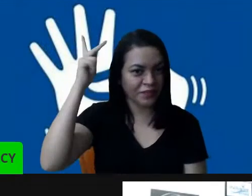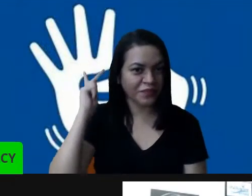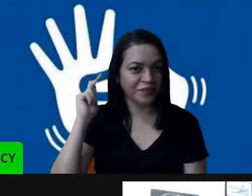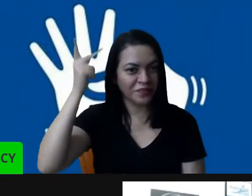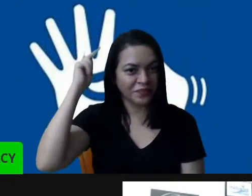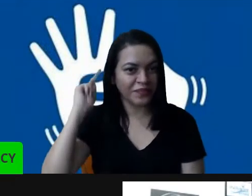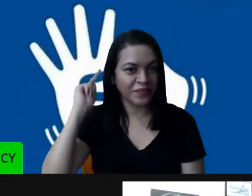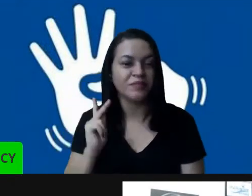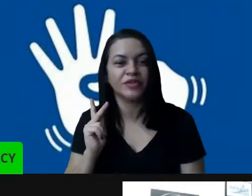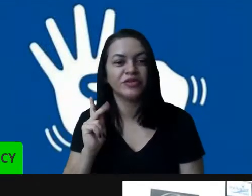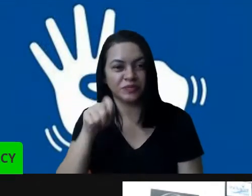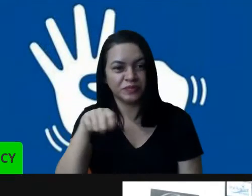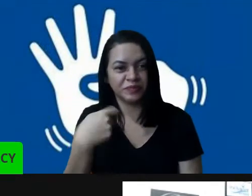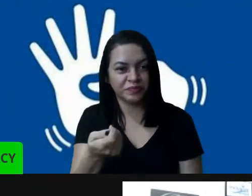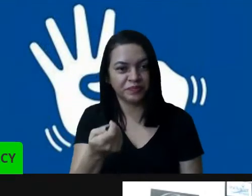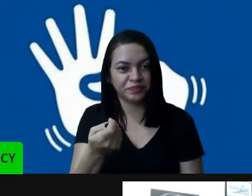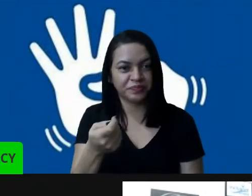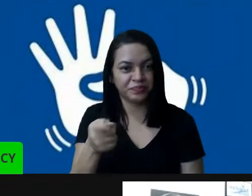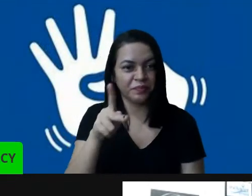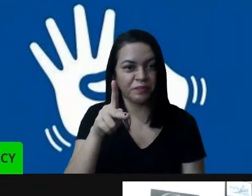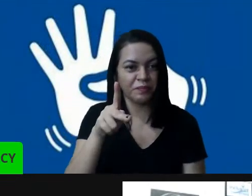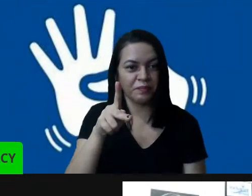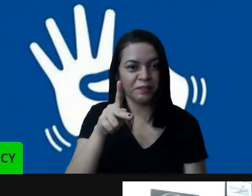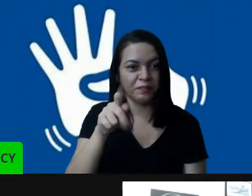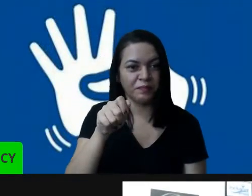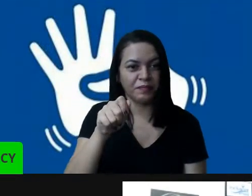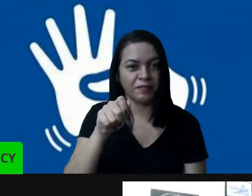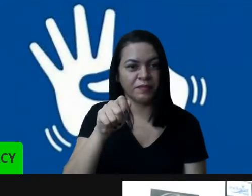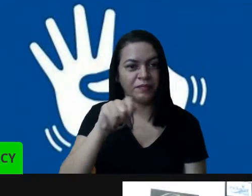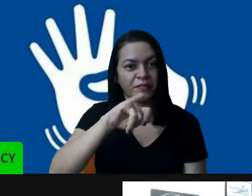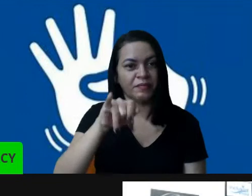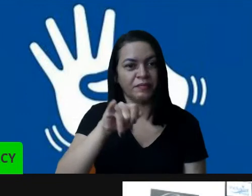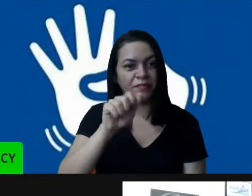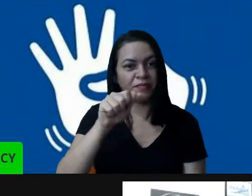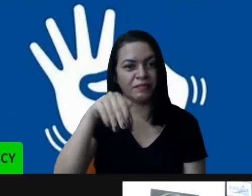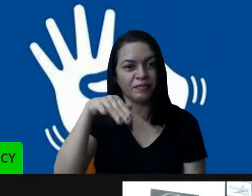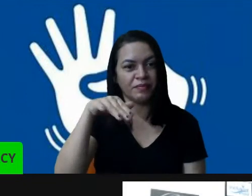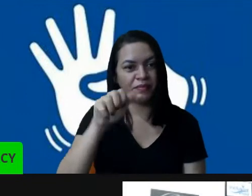Então, em primeiro lugar, agradecer o convite, Carlivan,